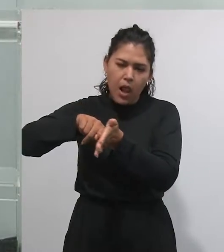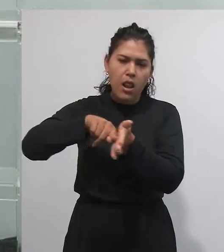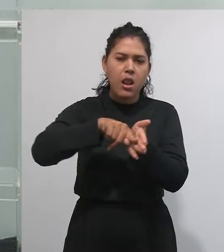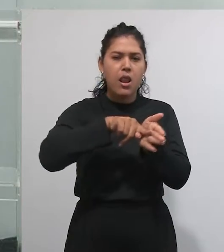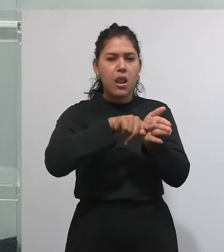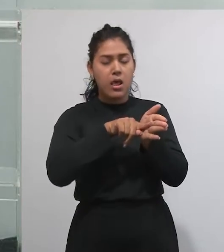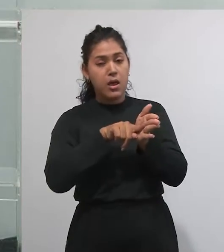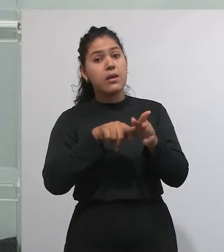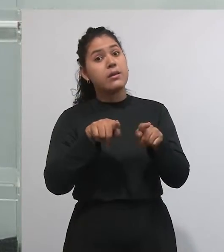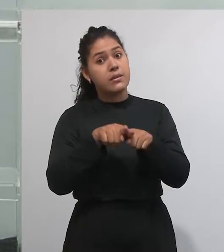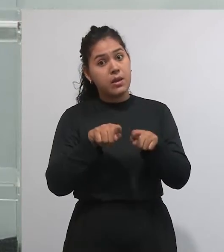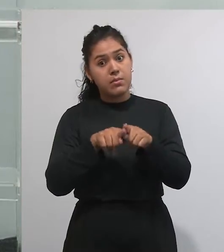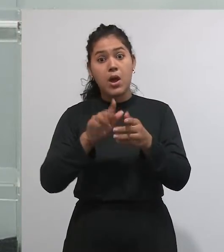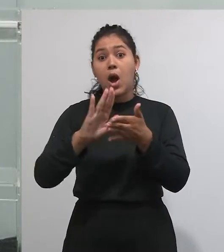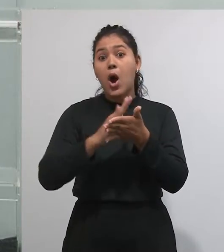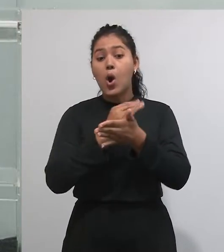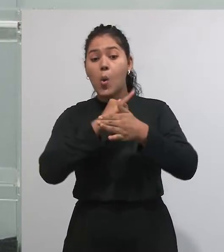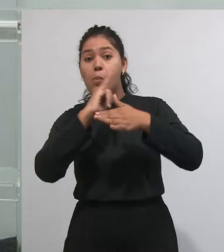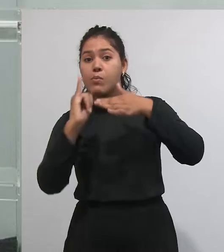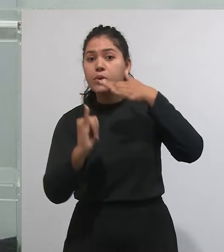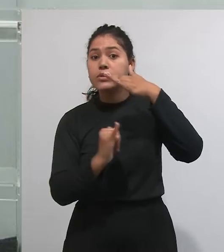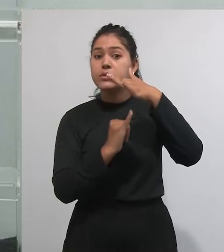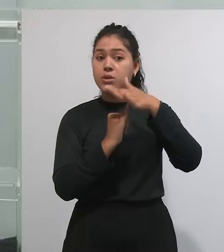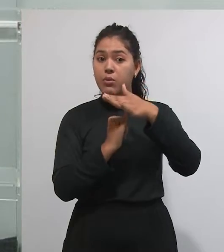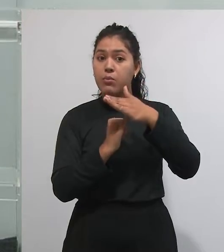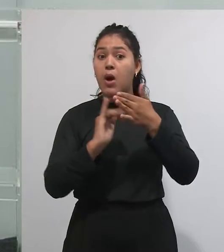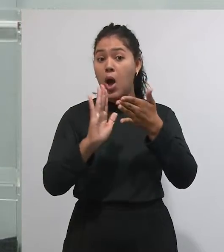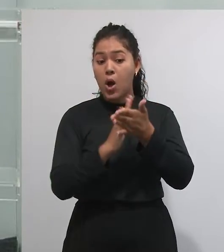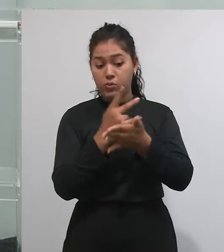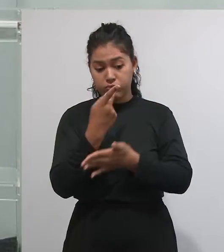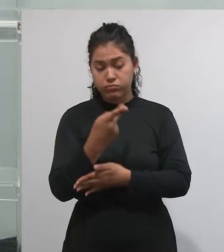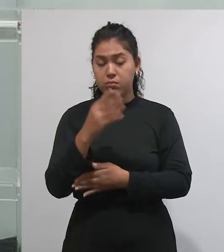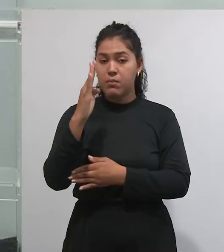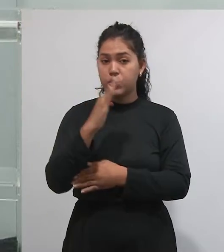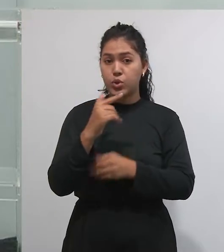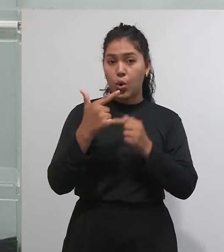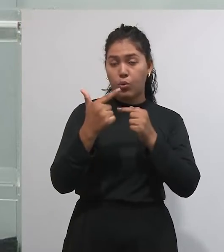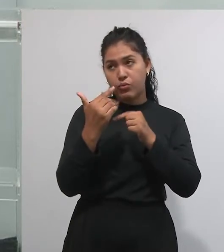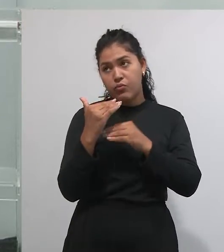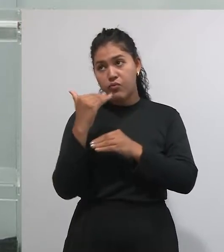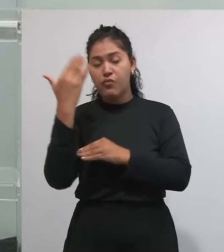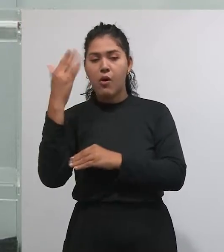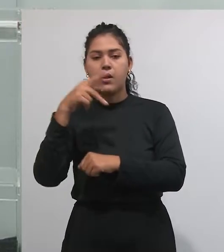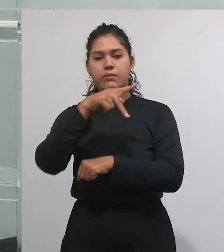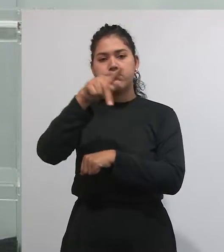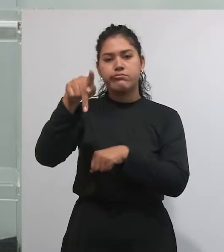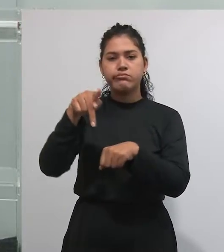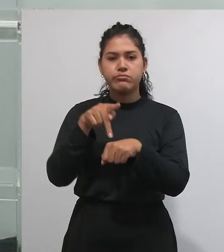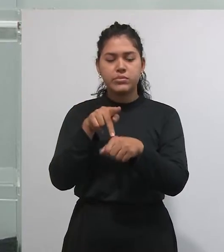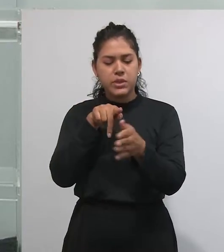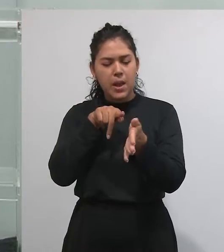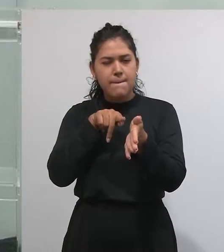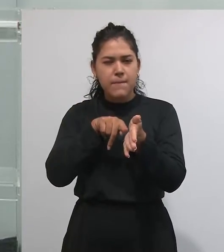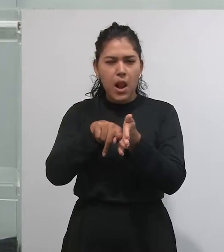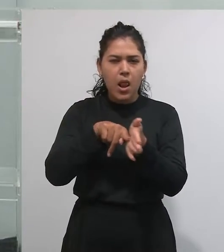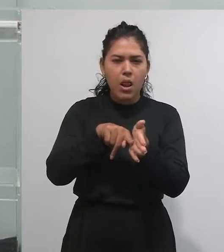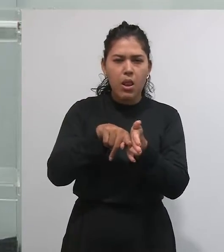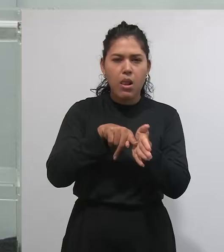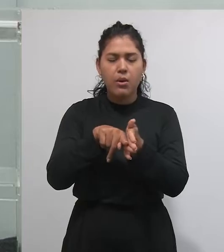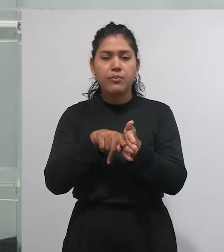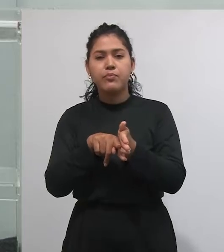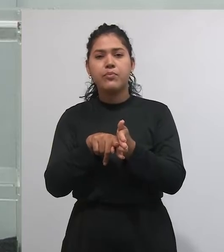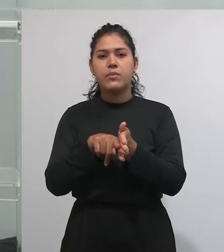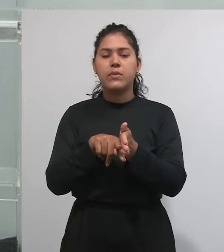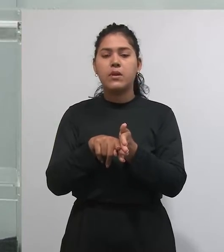outras instituições, inclusive organismos internacionais, esse montante do investimento que a gente apresentou aqui, especialmente